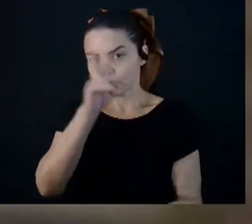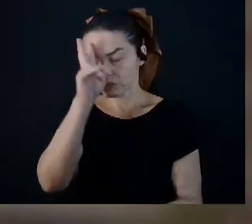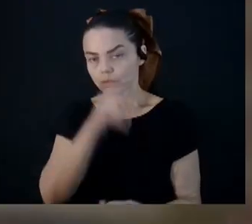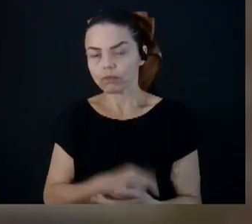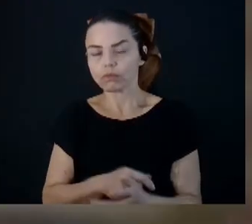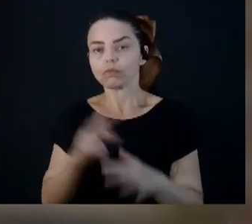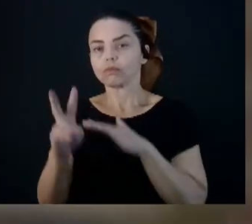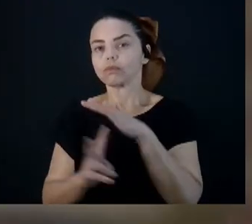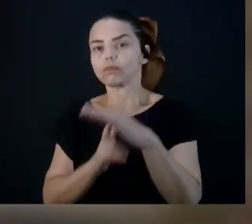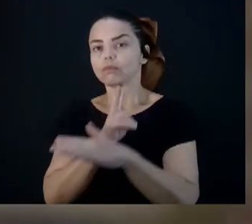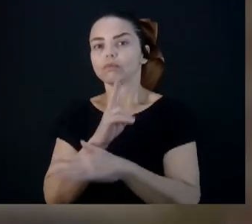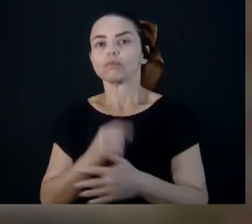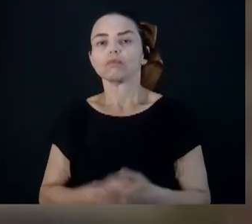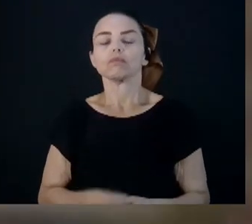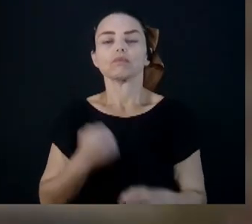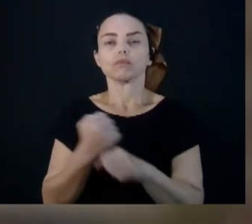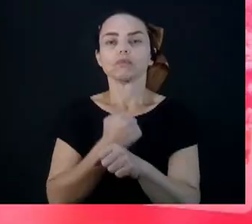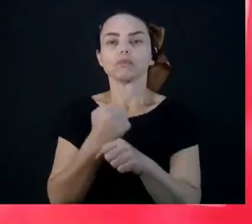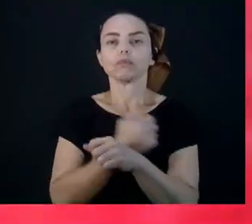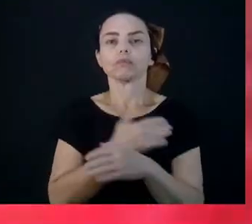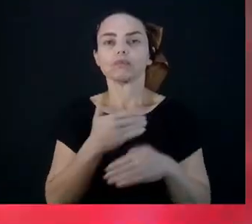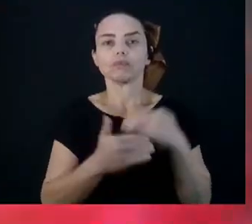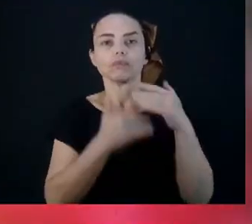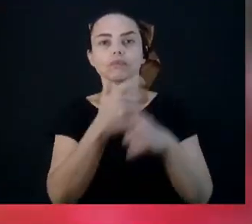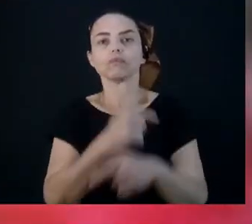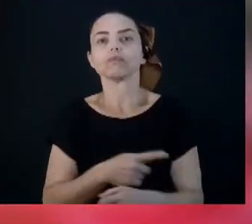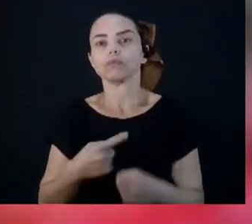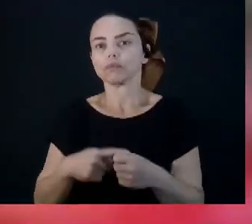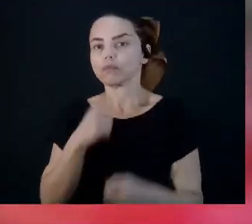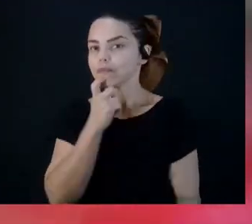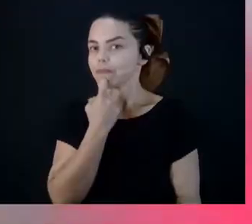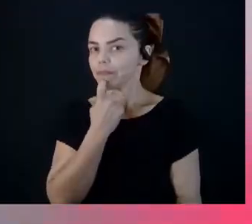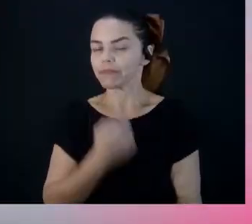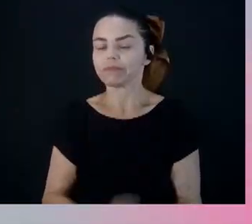na construção de Campinas.